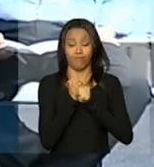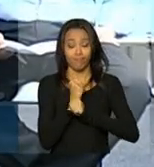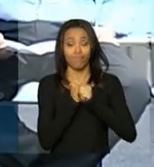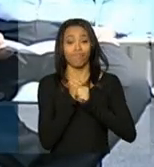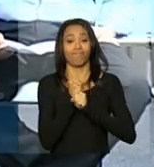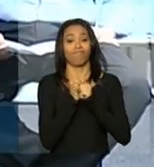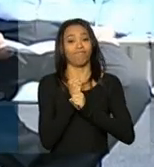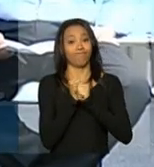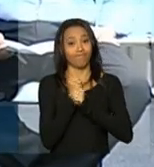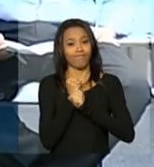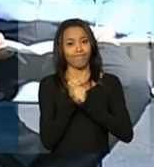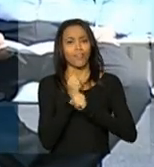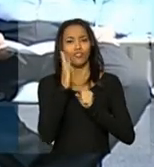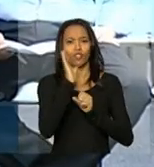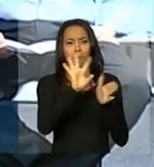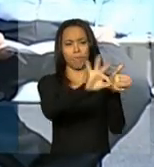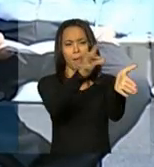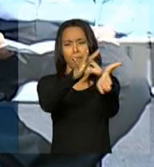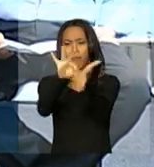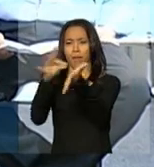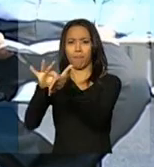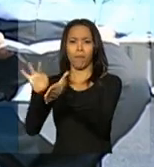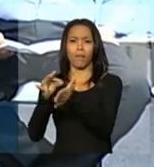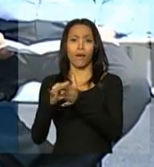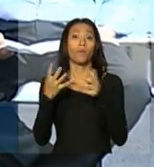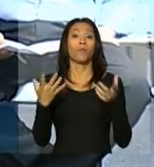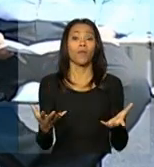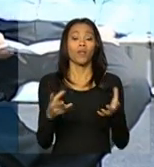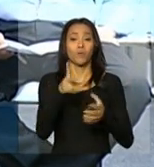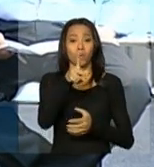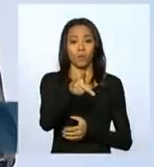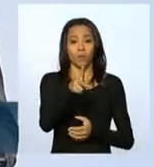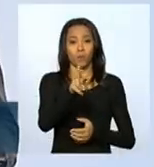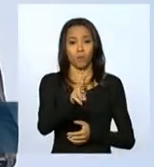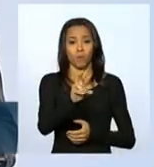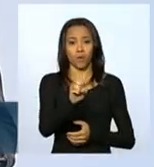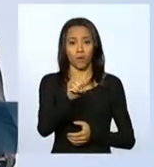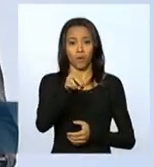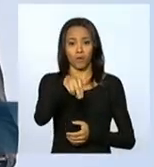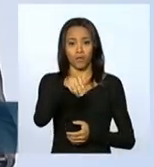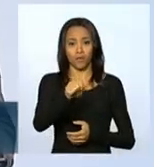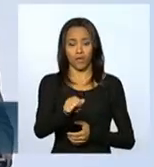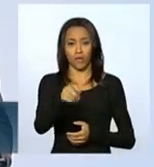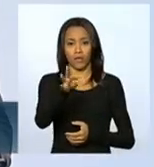3 anos, matriculou no Pronatec